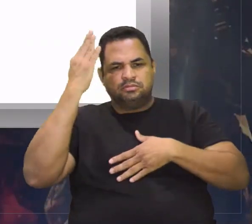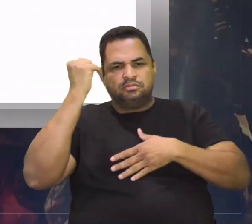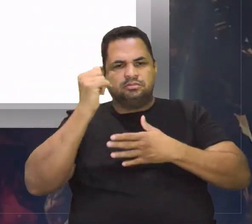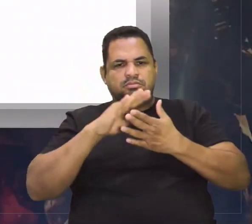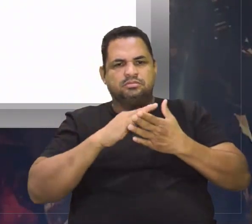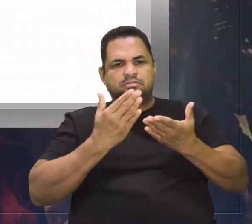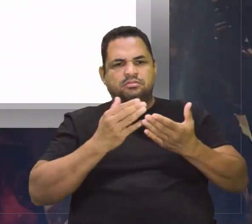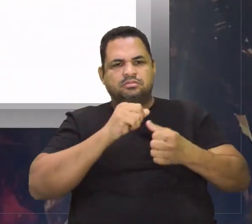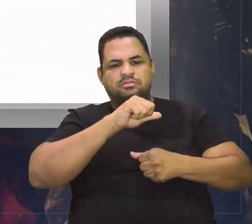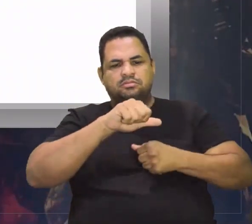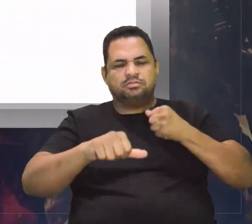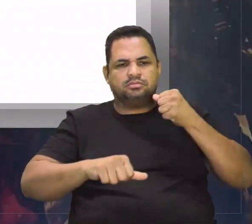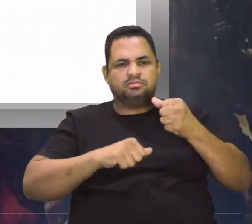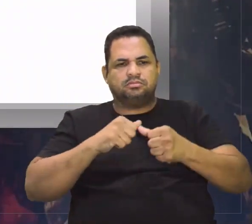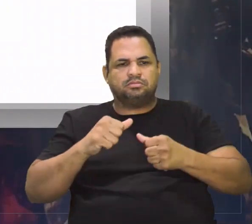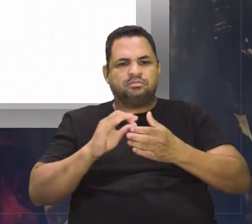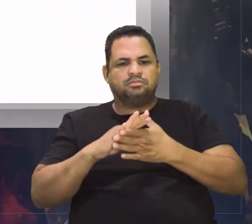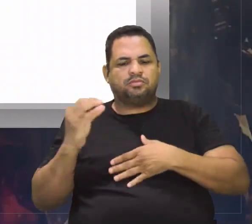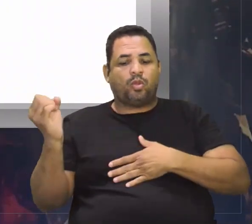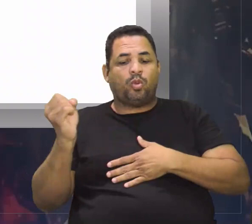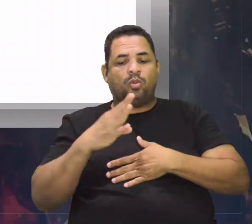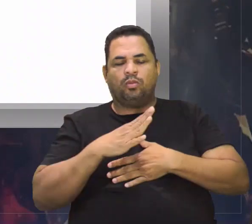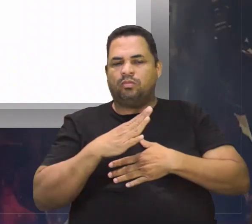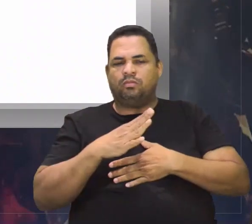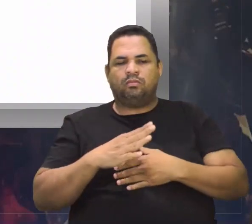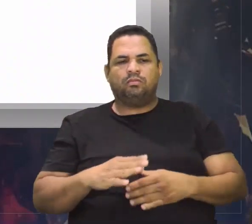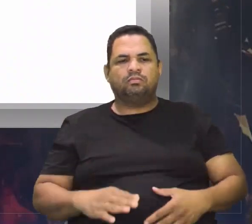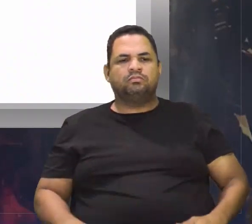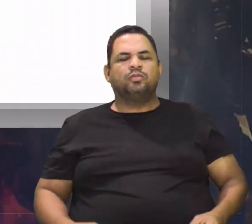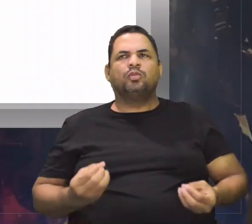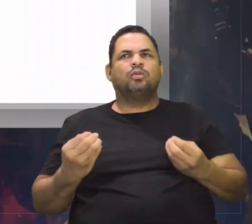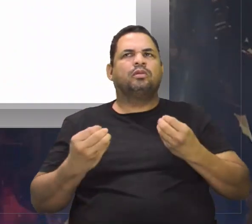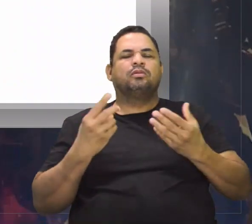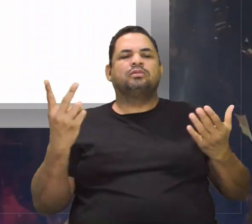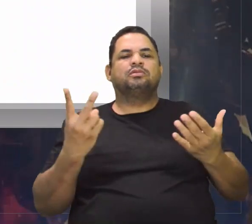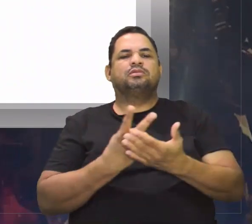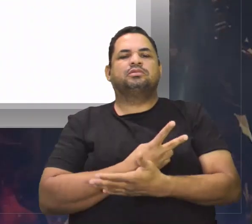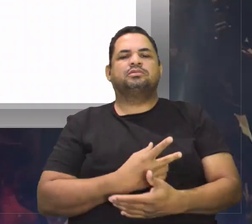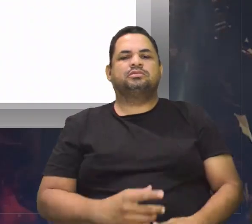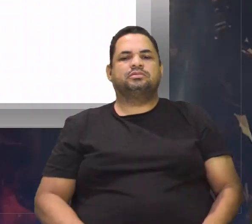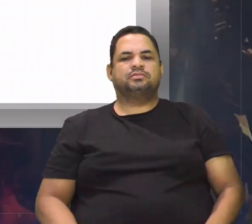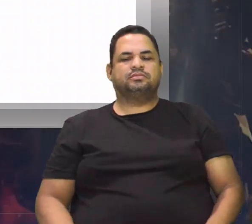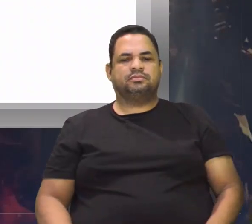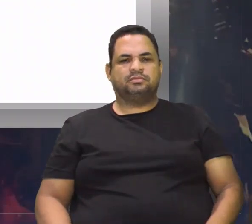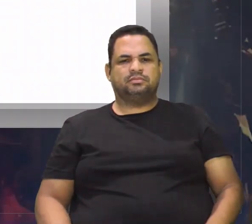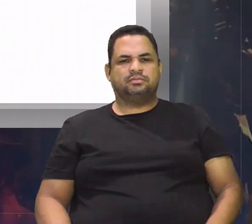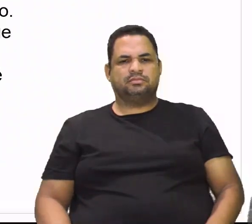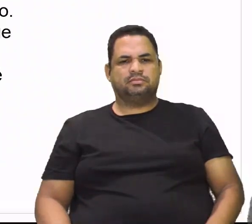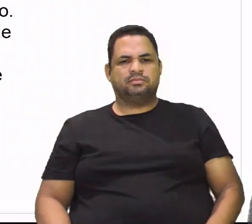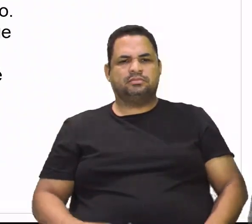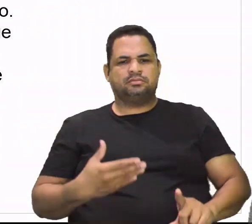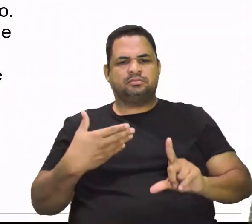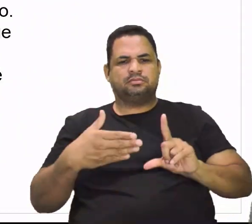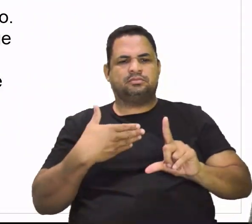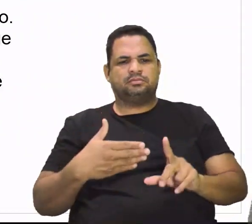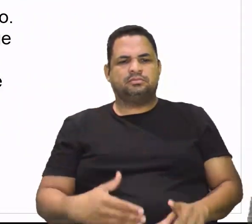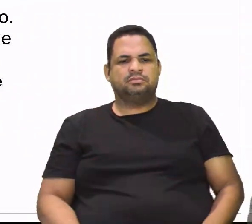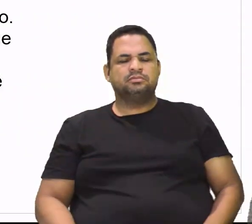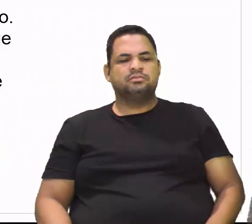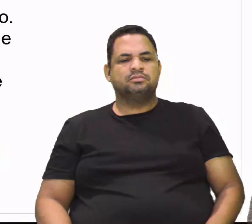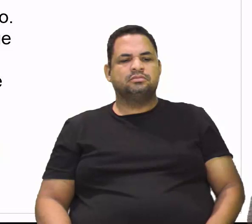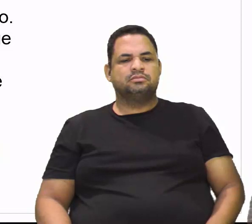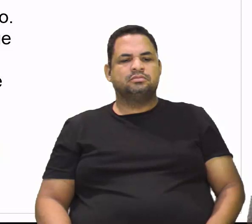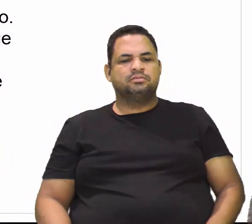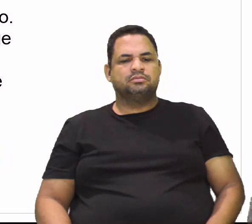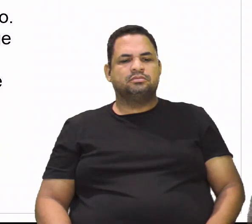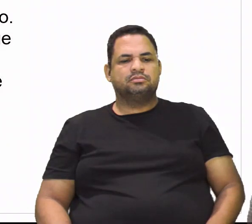sendo formatada de uma nova maneira. E que maneira é essa? Na tela para vocês.